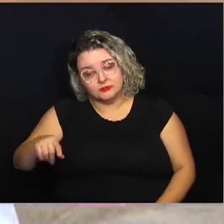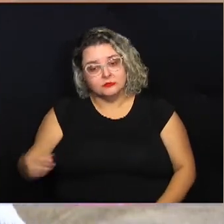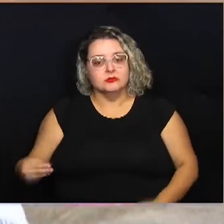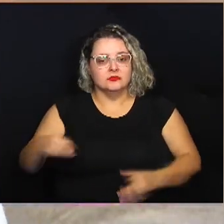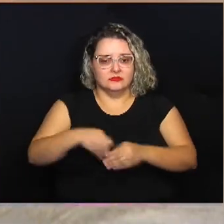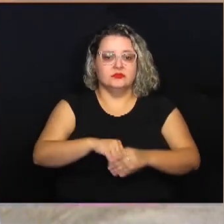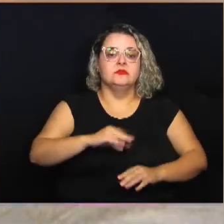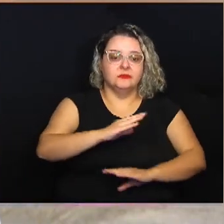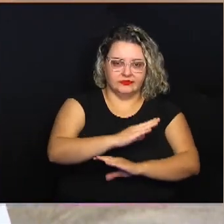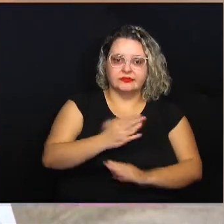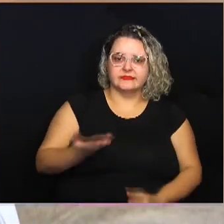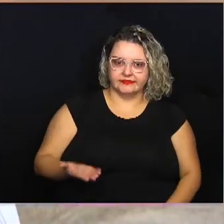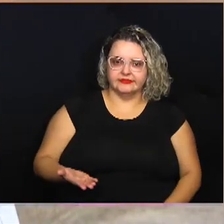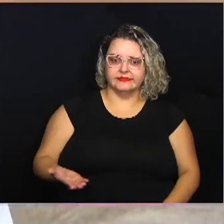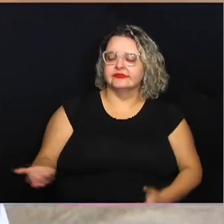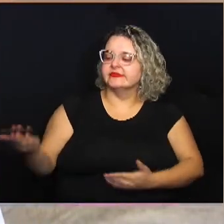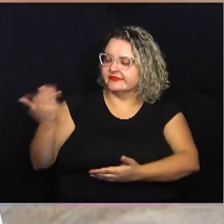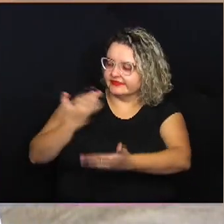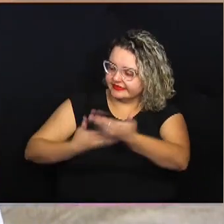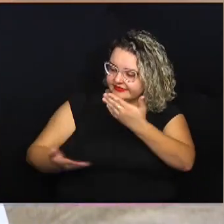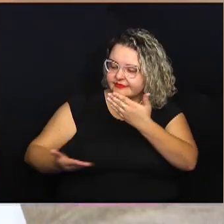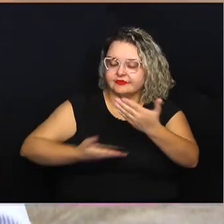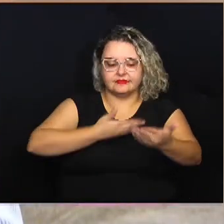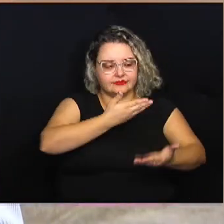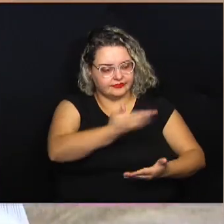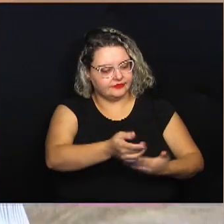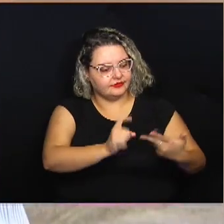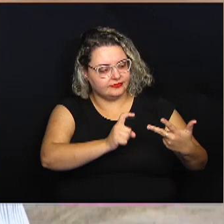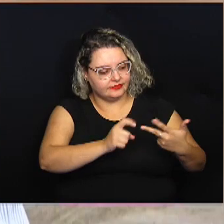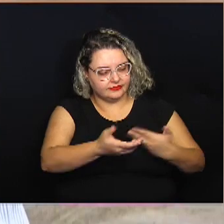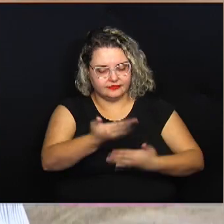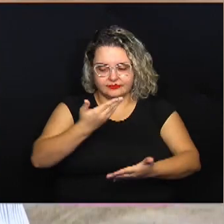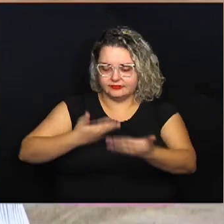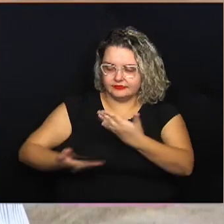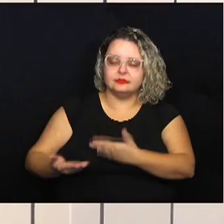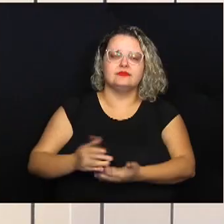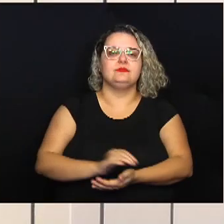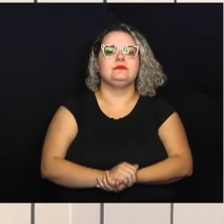Municipal, fazendo essa interface com o Executivo, com o prefeito.